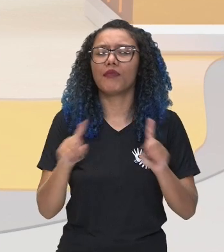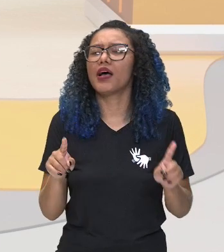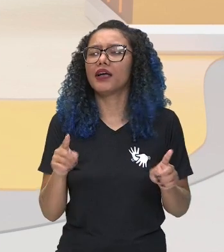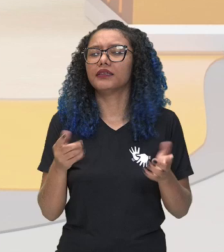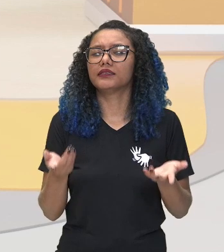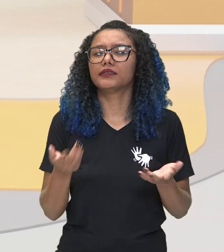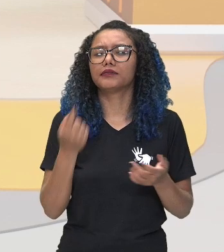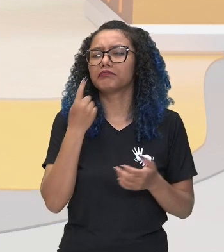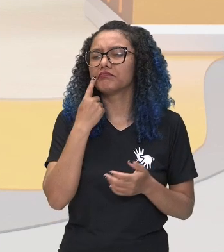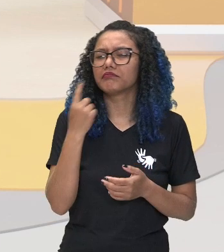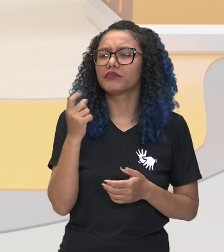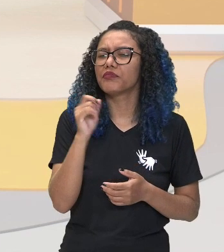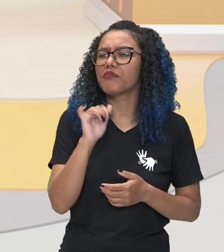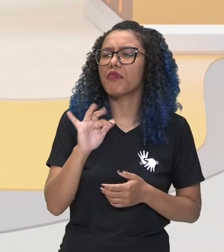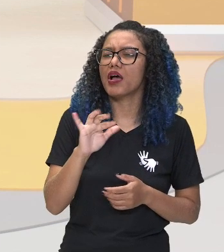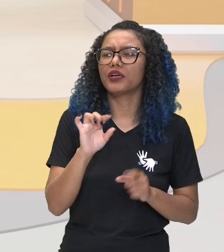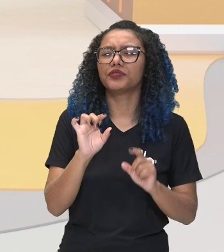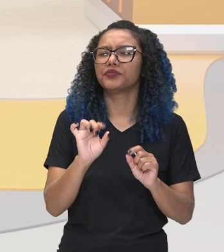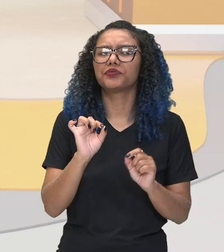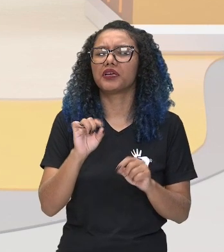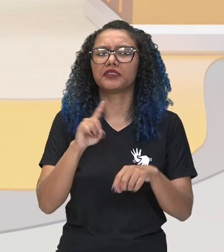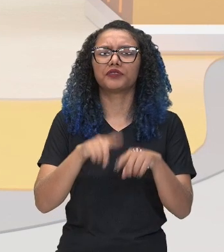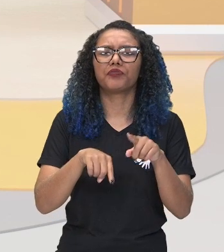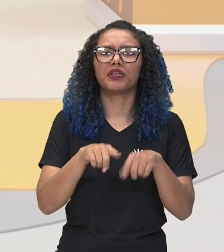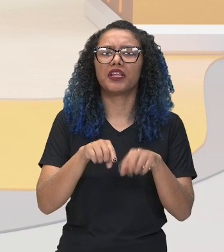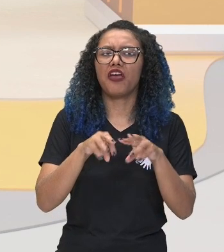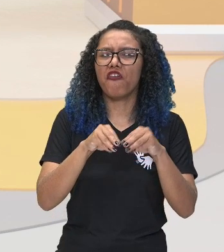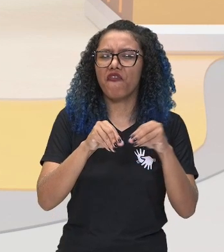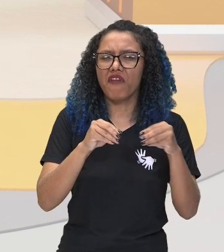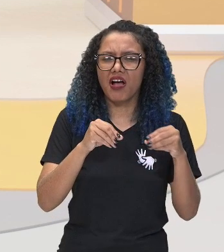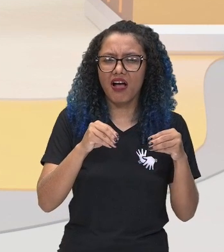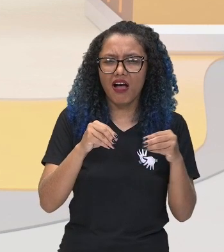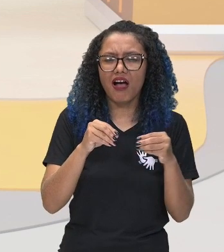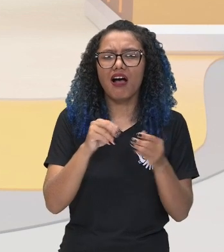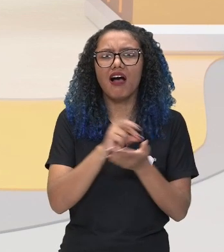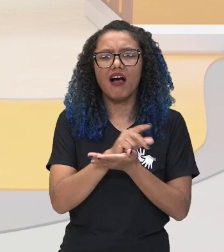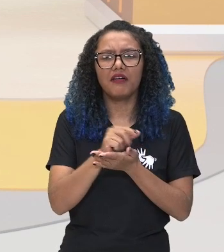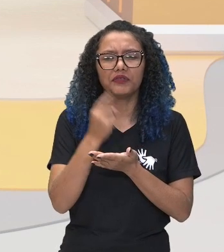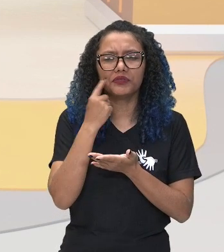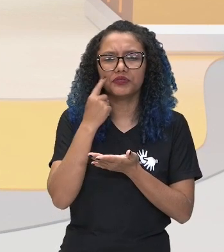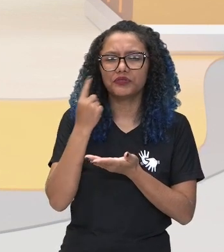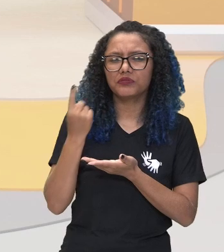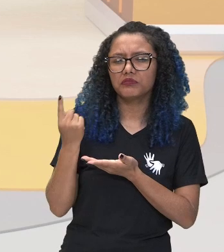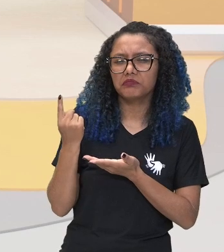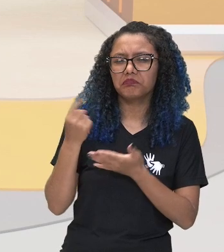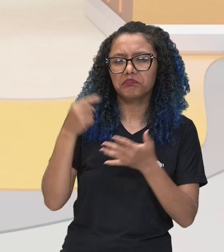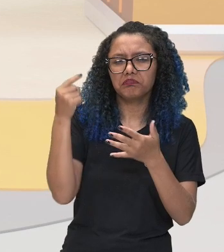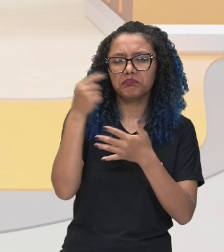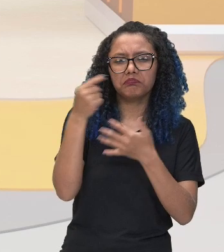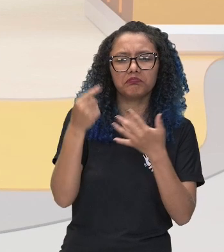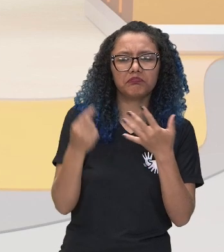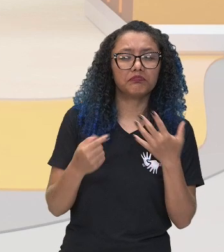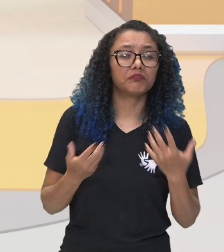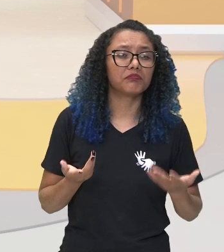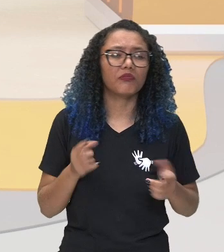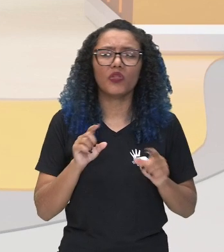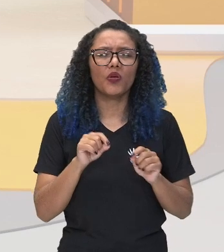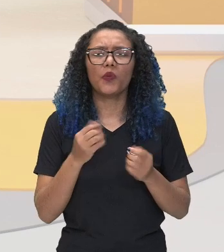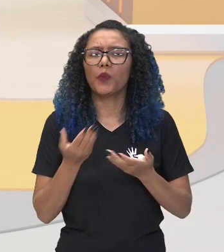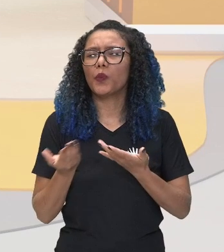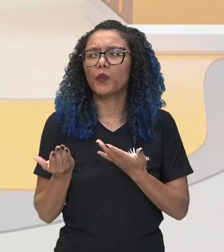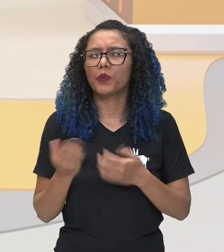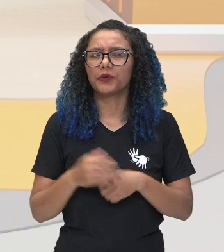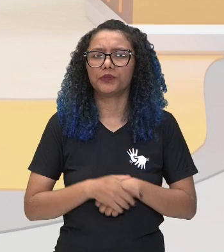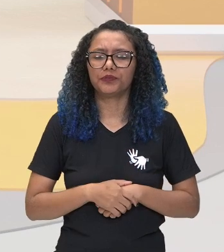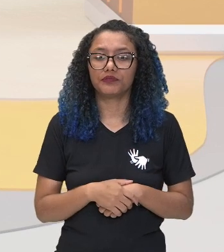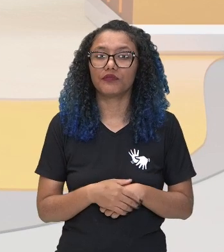imagens são essas, né? O que é o cravo, o que é a canela, o gengibre, a pimenta e a noz moscada? Esses produtos,